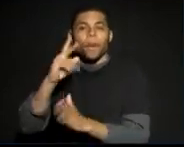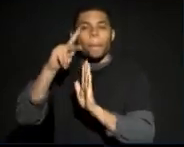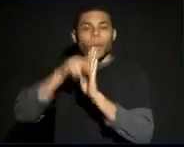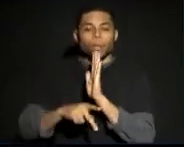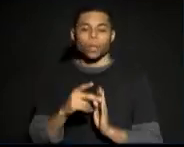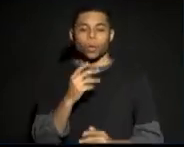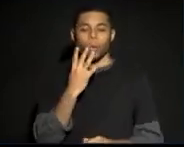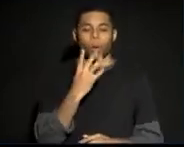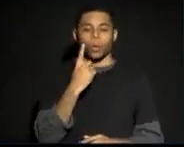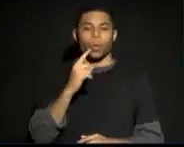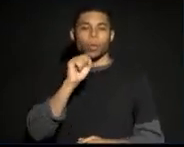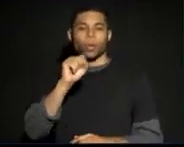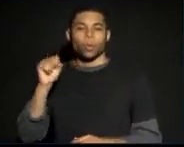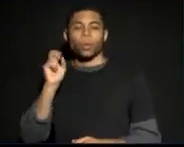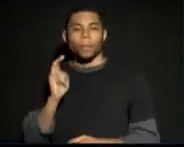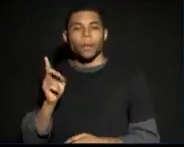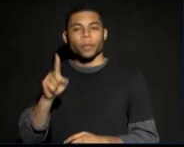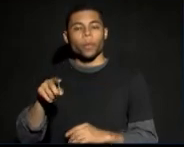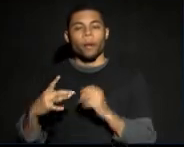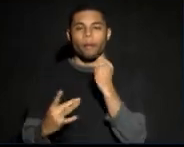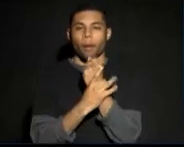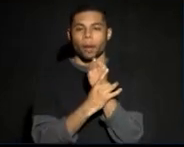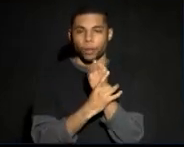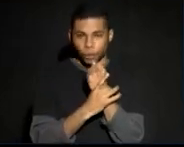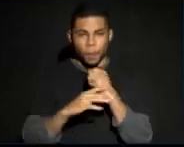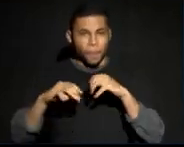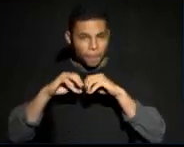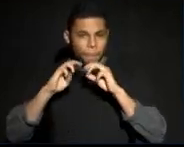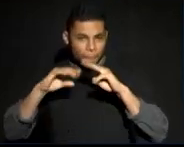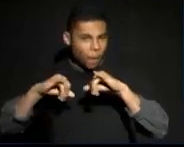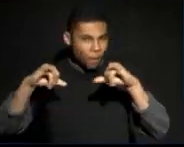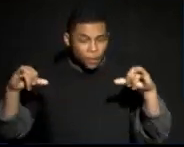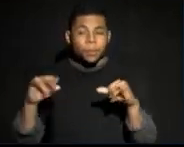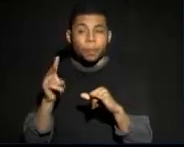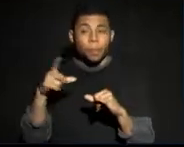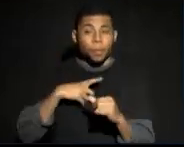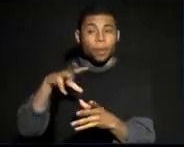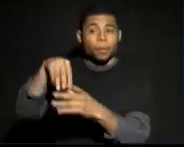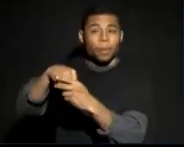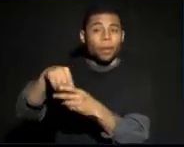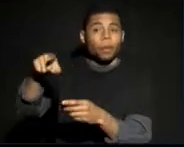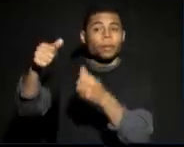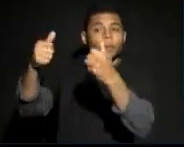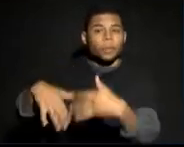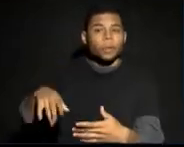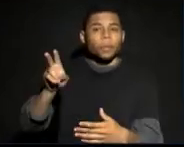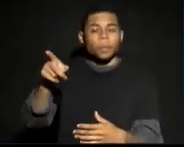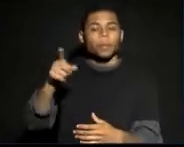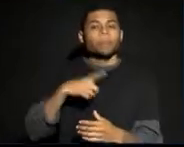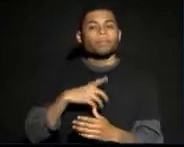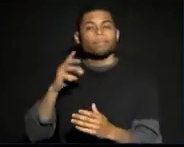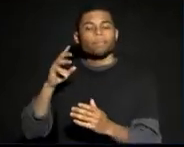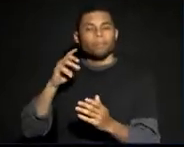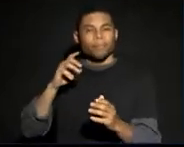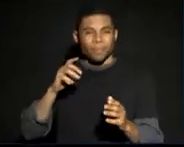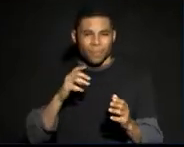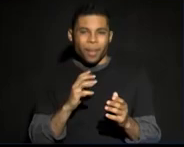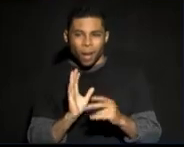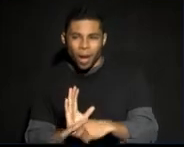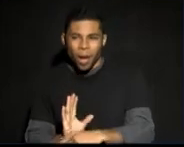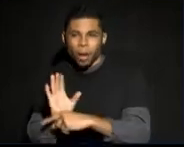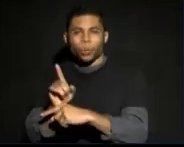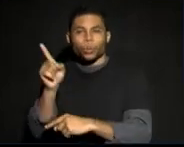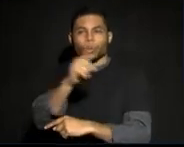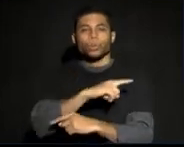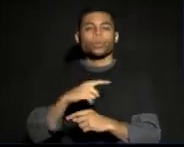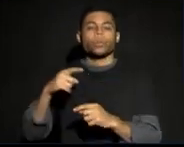projeto 4188 que aquele Marco das garantias e tem uma Emenda lá que da isonomia no tratamento tributário para